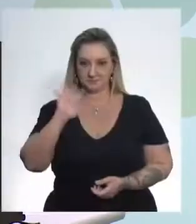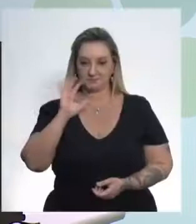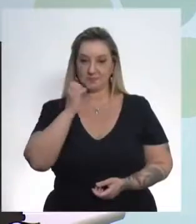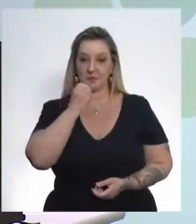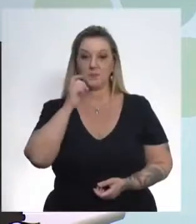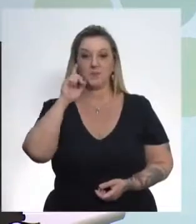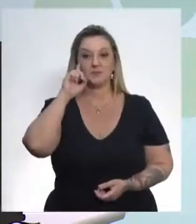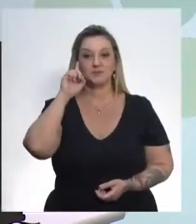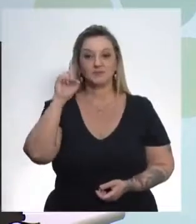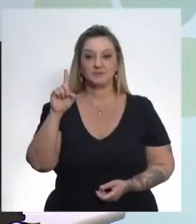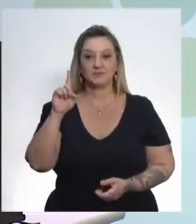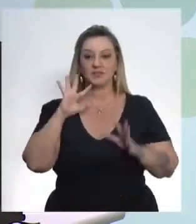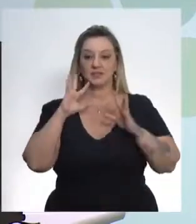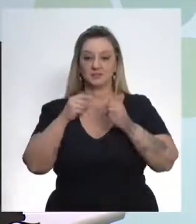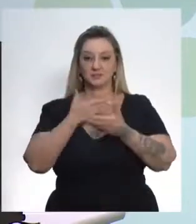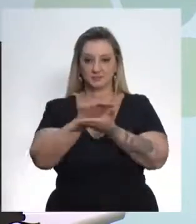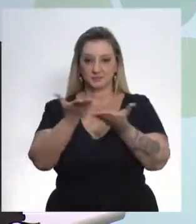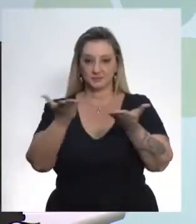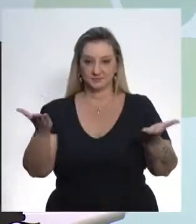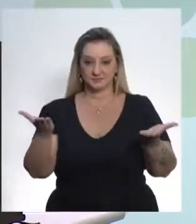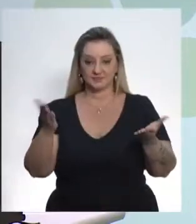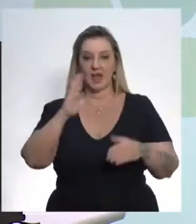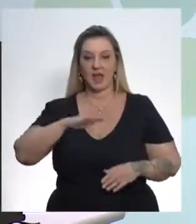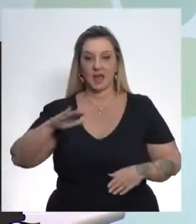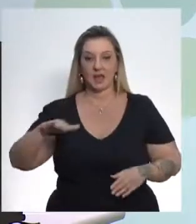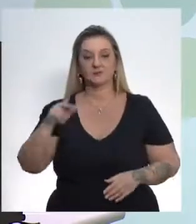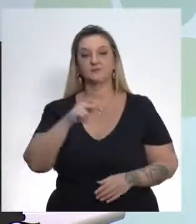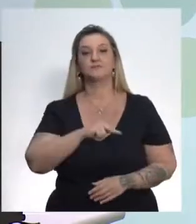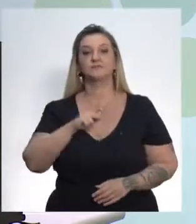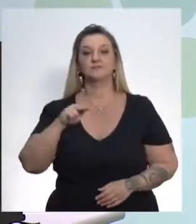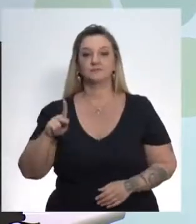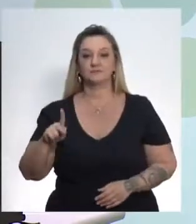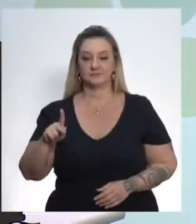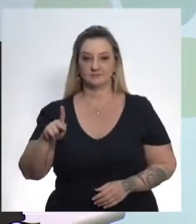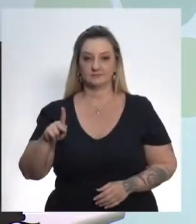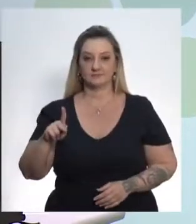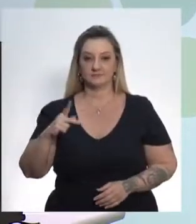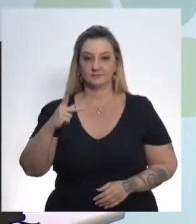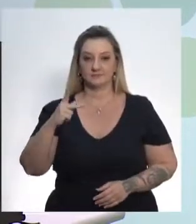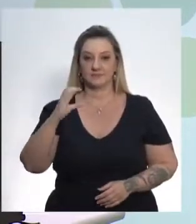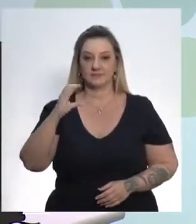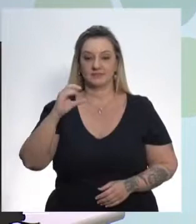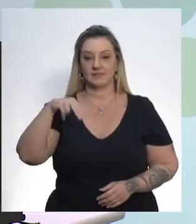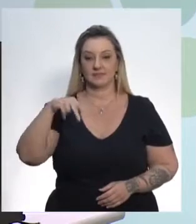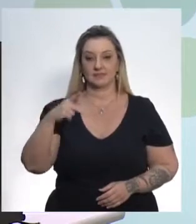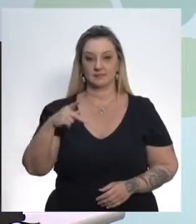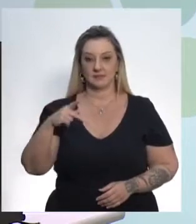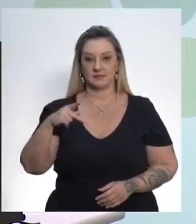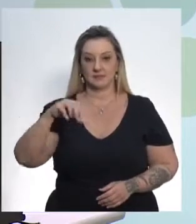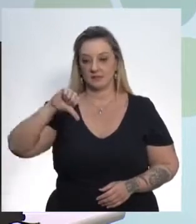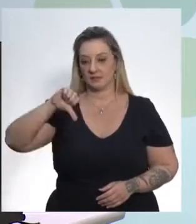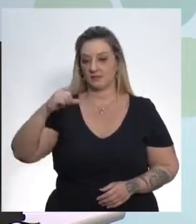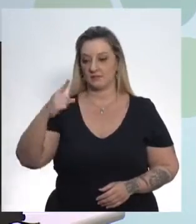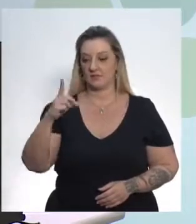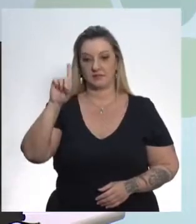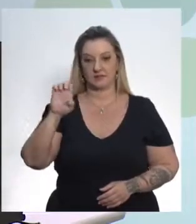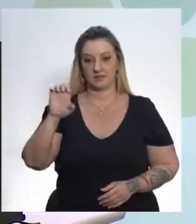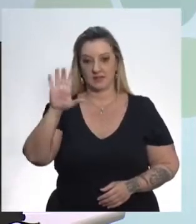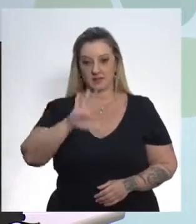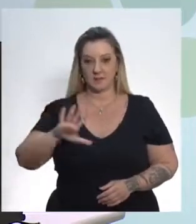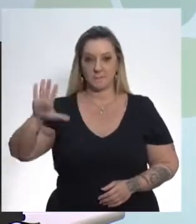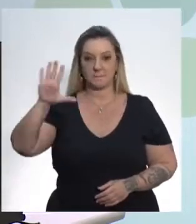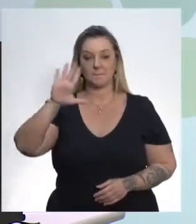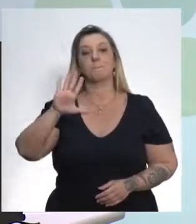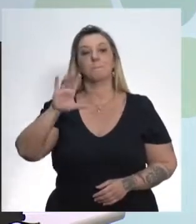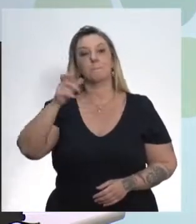muito bom dia a todos vocês, estudantes, professores, PCNPs das 91 diretorias de ensino que